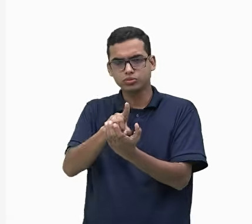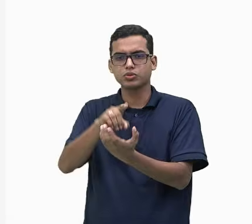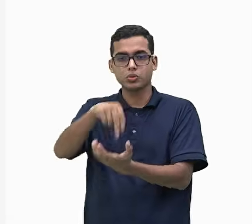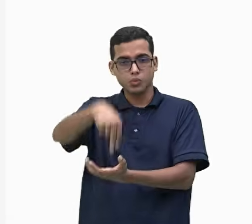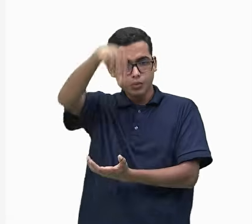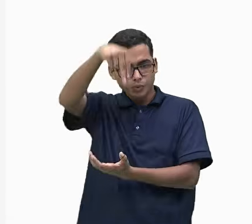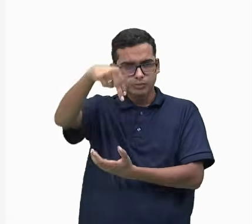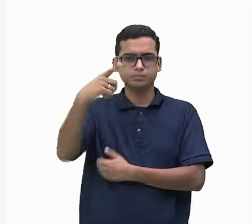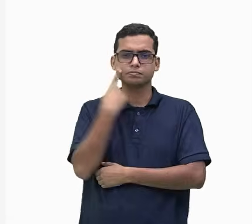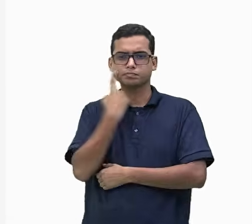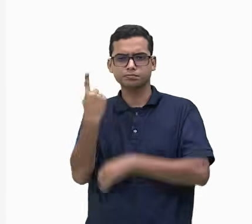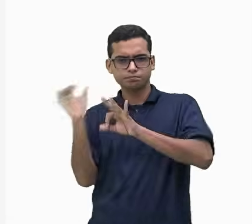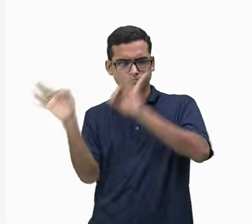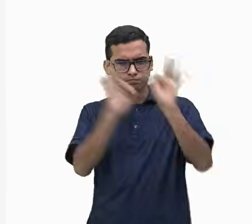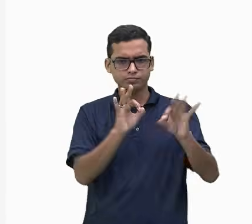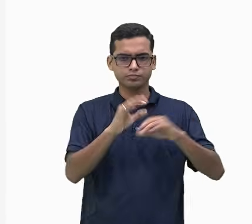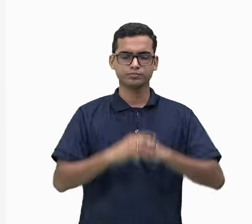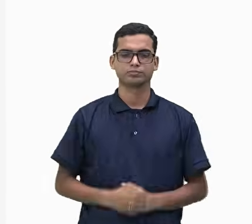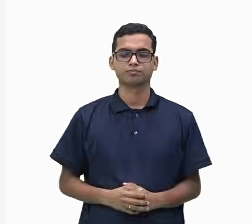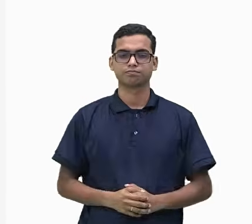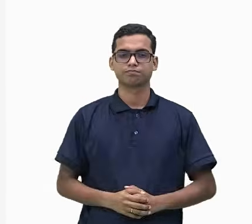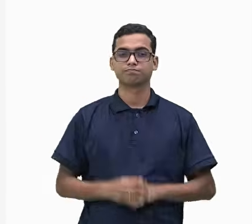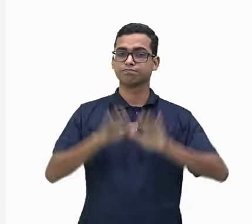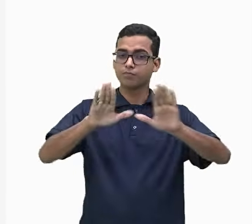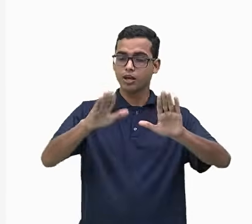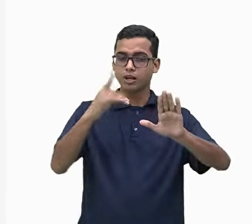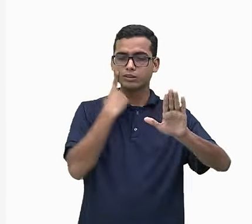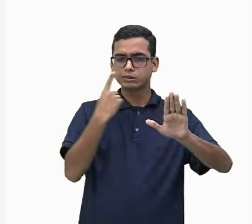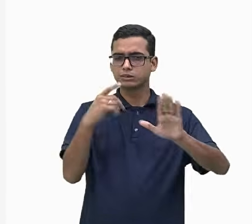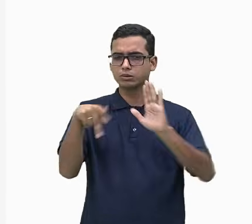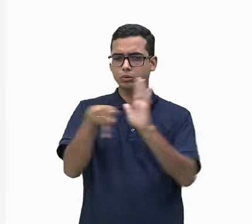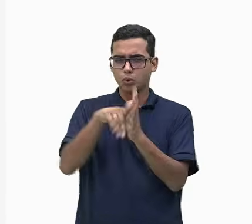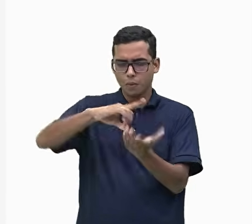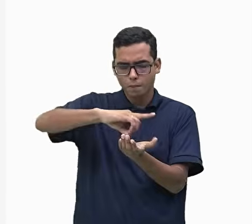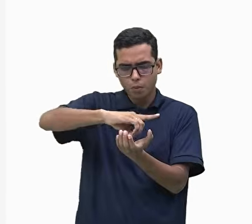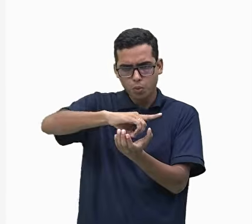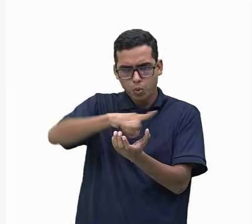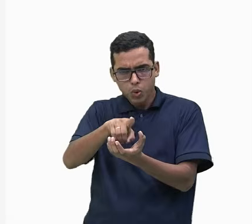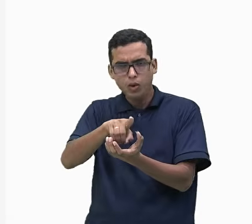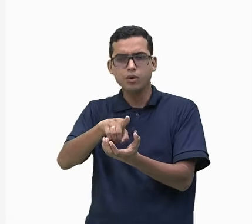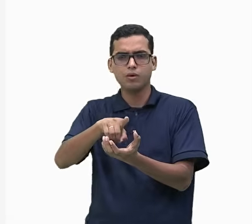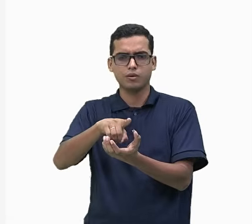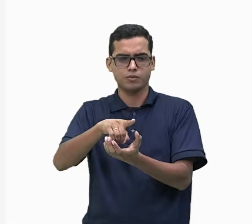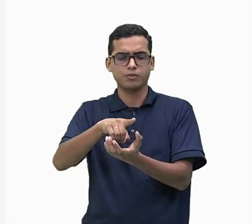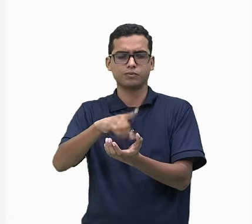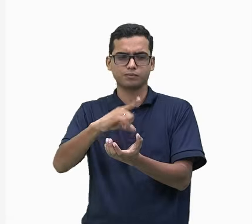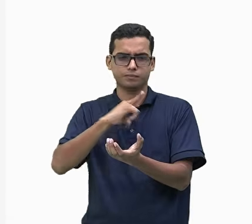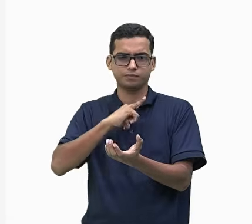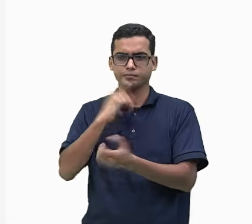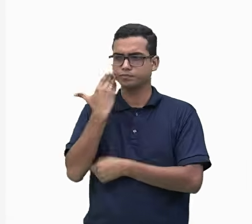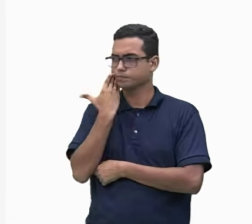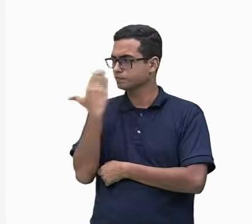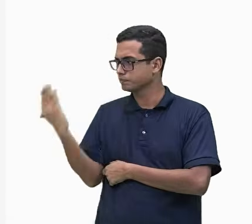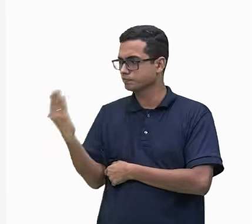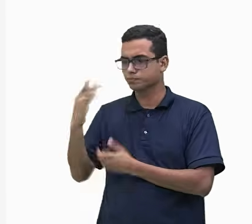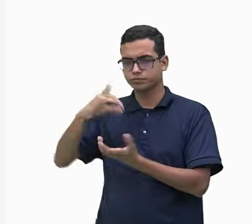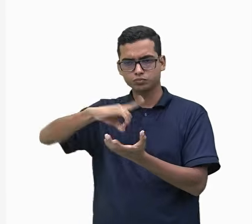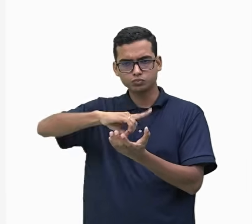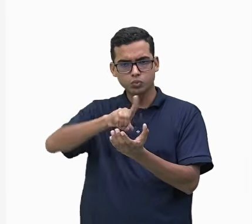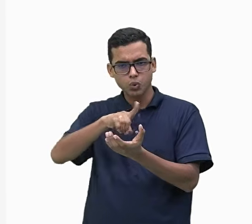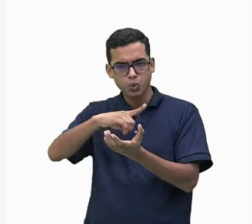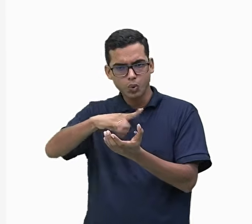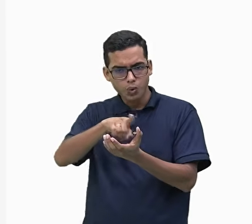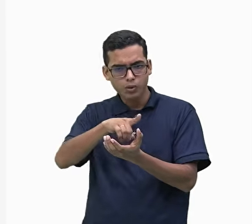norte geográfico, porém, se a gente pega uma bússola, ela vai girar um pouquinho aí para o